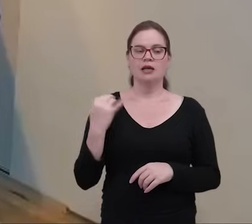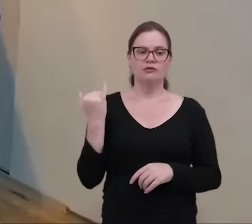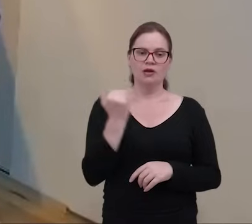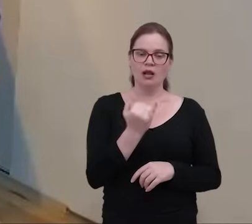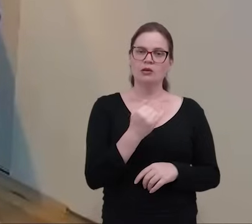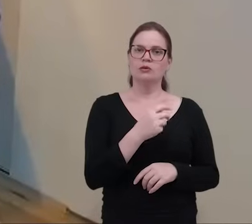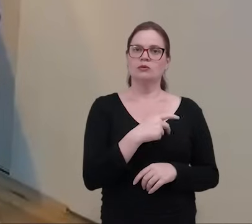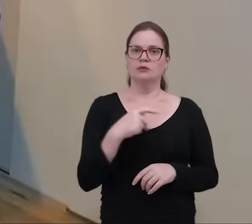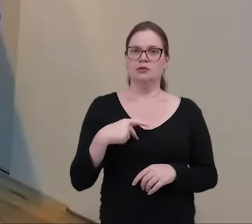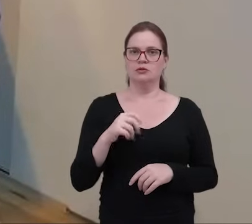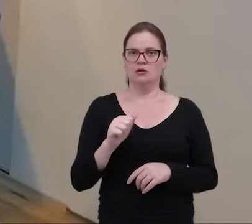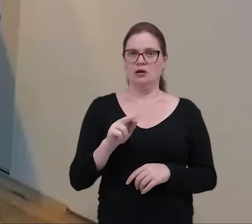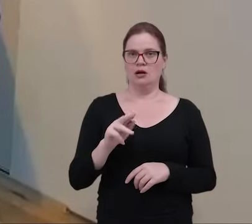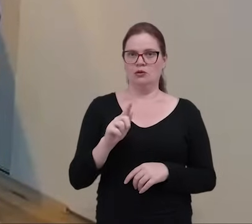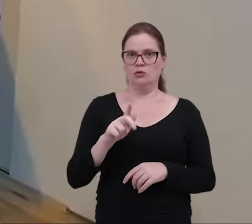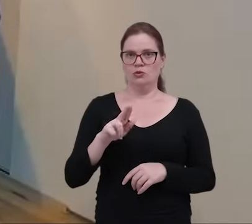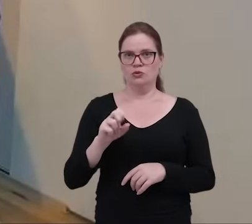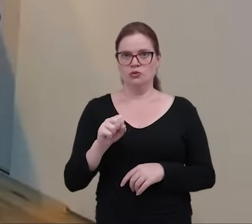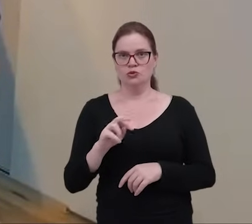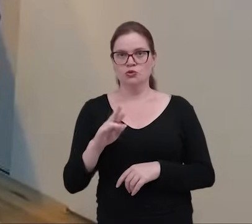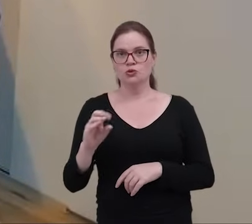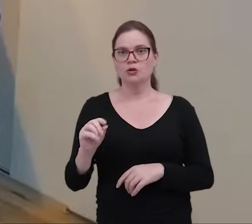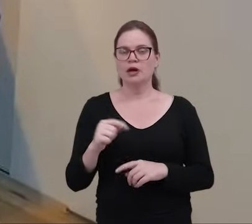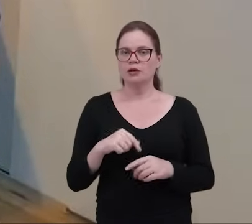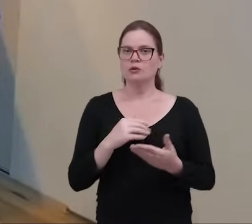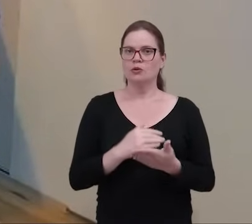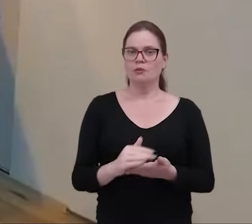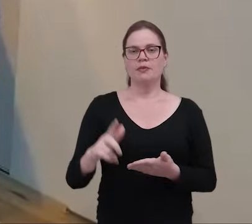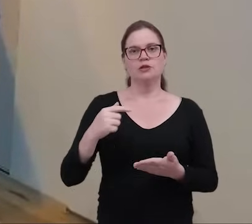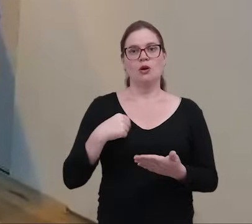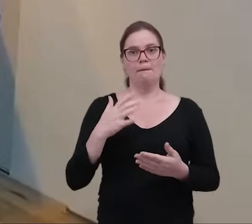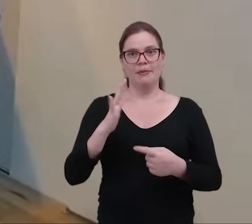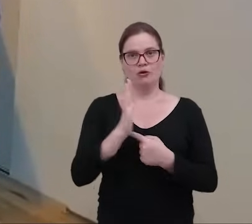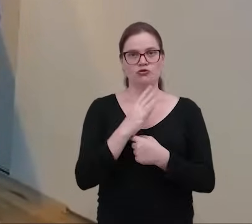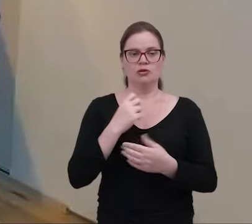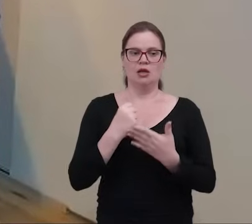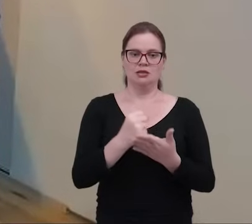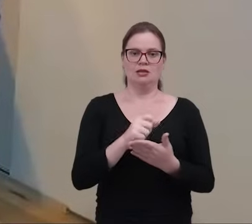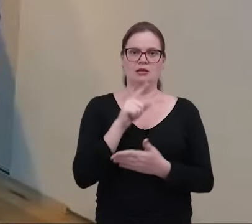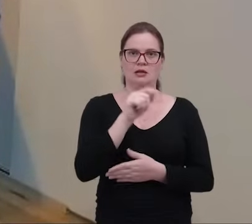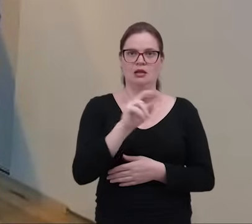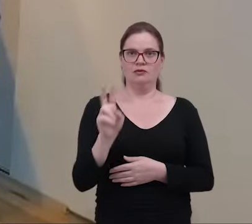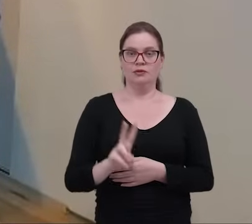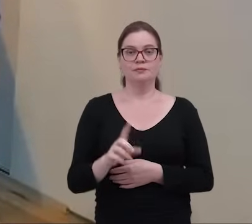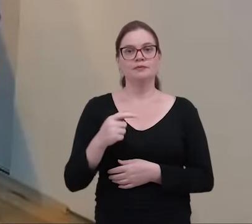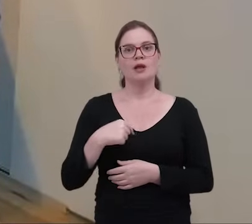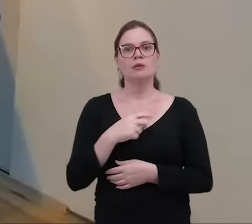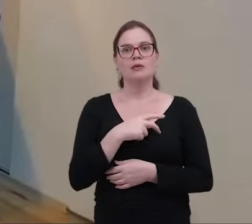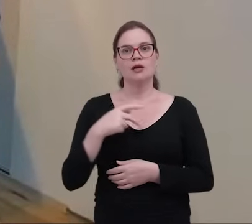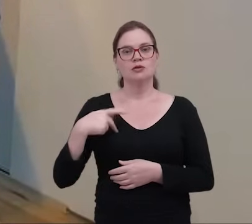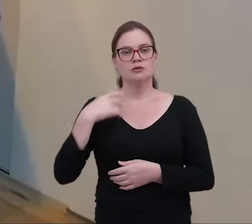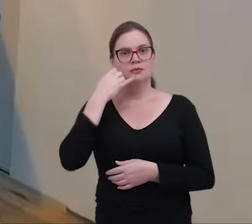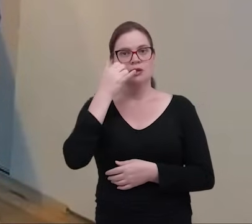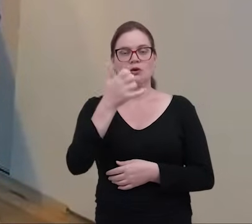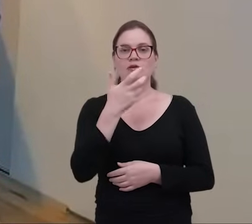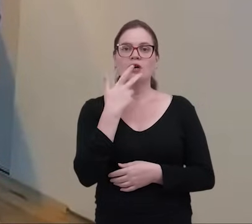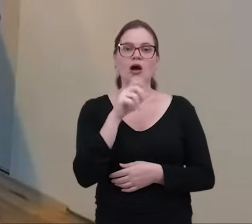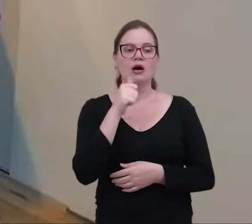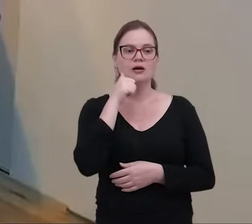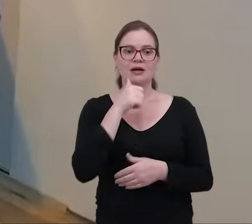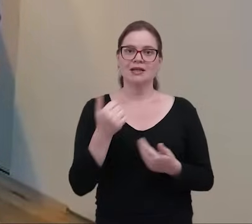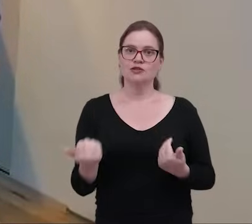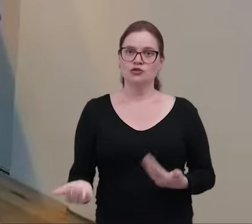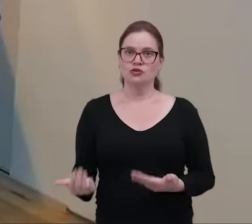comentou com o pastor Augusto Billy, e eles começaram então a me dar assistência lá. E o pastor Augusto me ligou e disse que essa jovem,